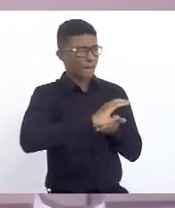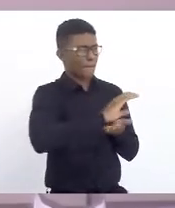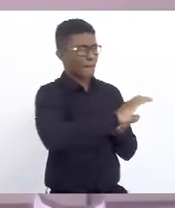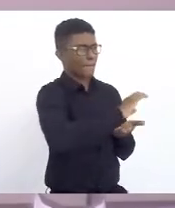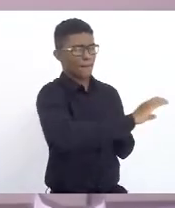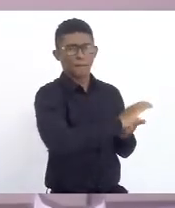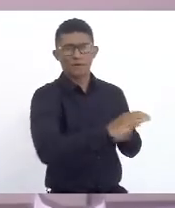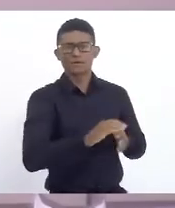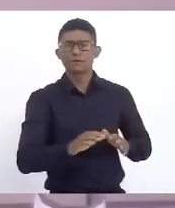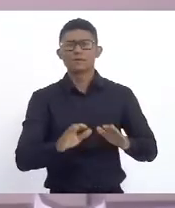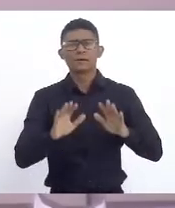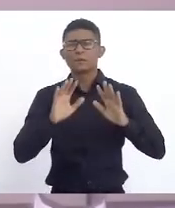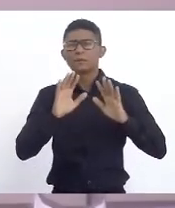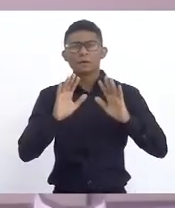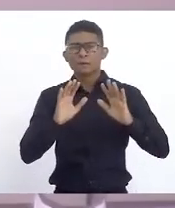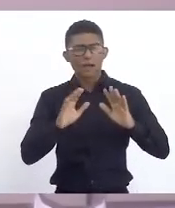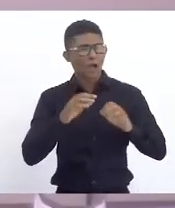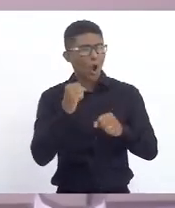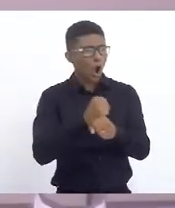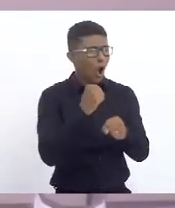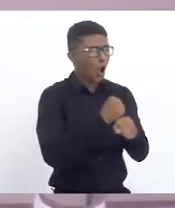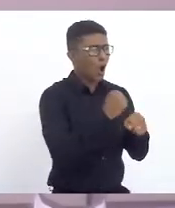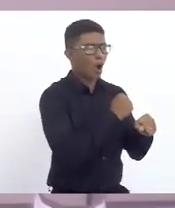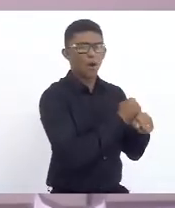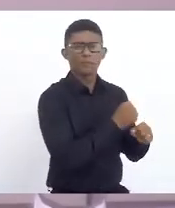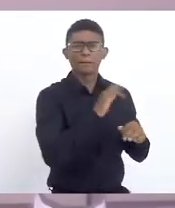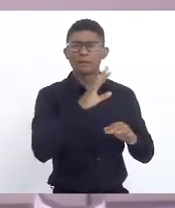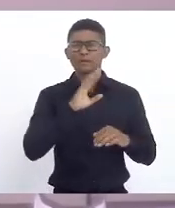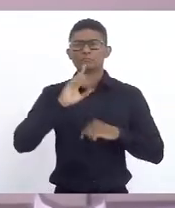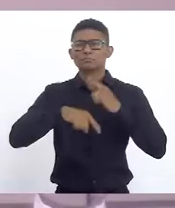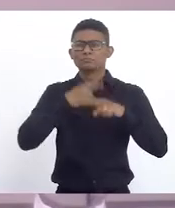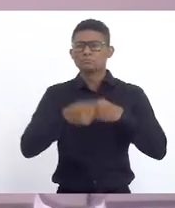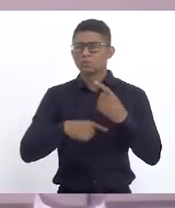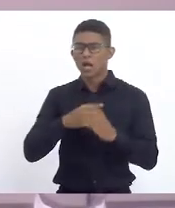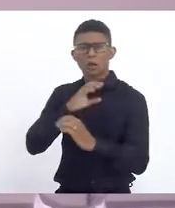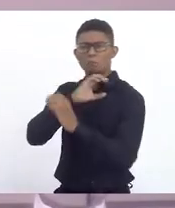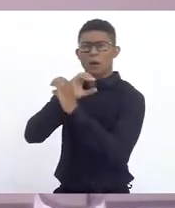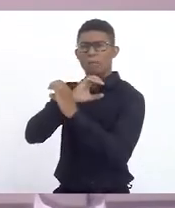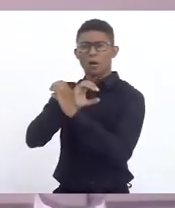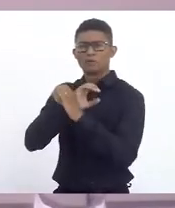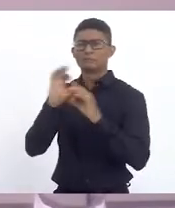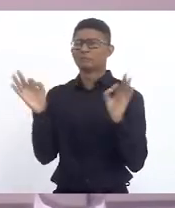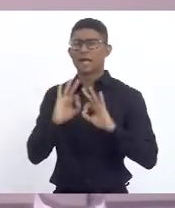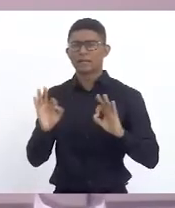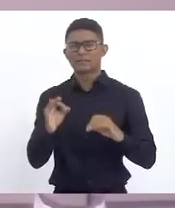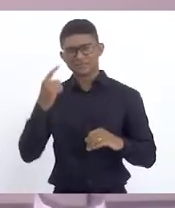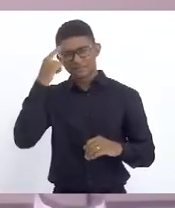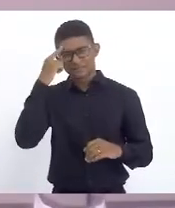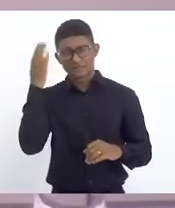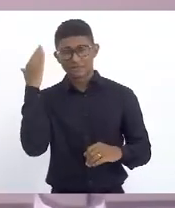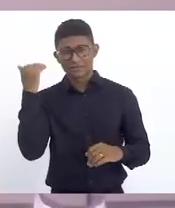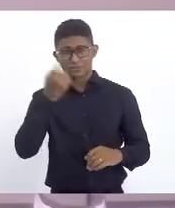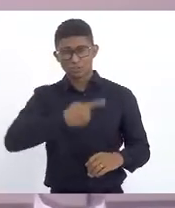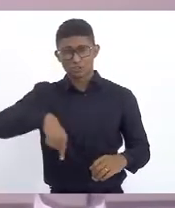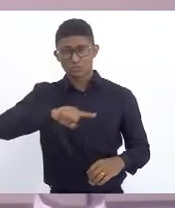a parte da execução dessas obras, né, o cronograma físico e financeiro. Desses 3 bilhões que nós aprovamos aqui, nunca chegou aqui a essa